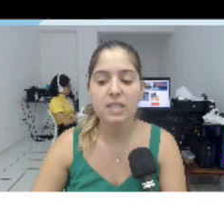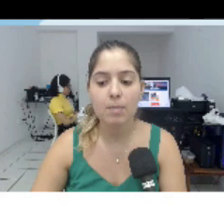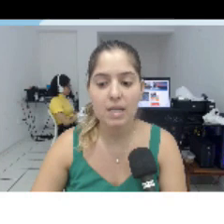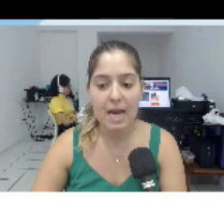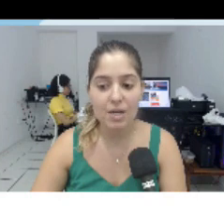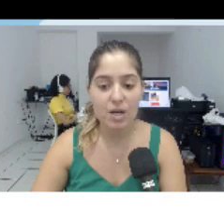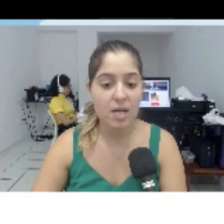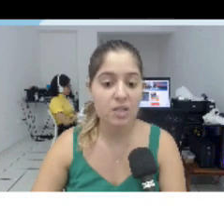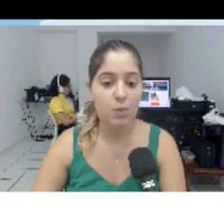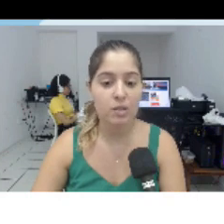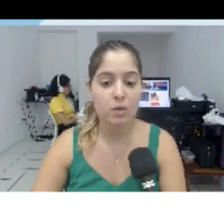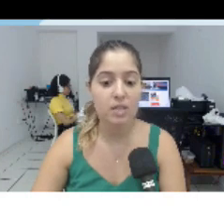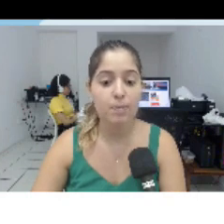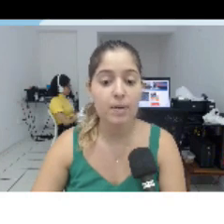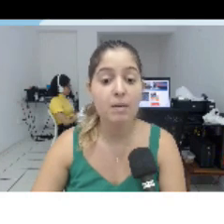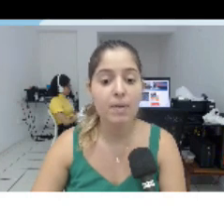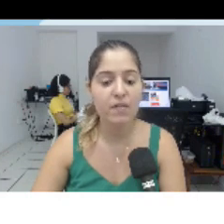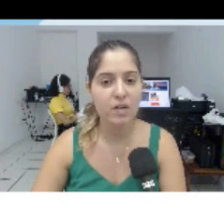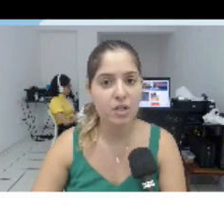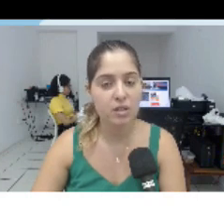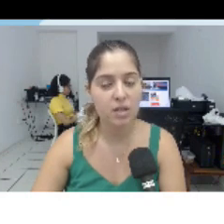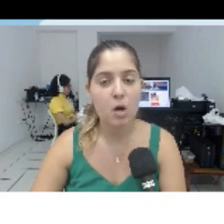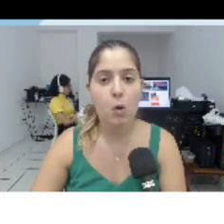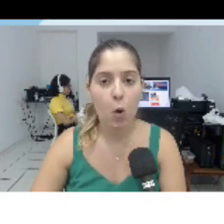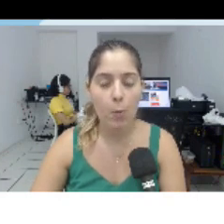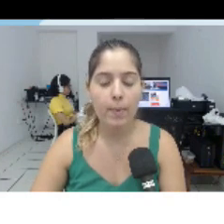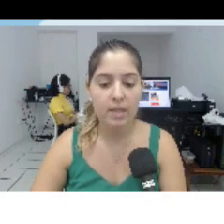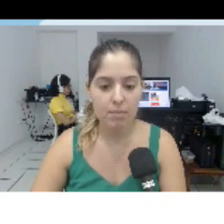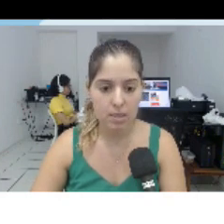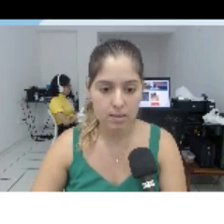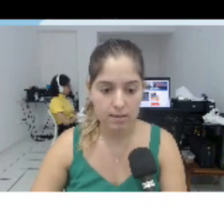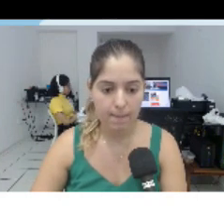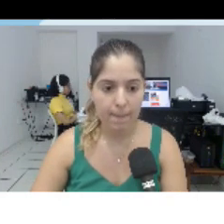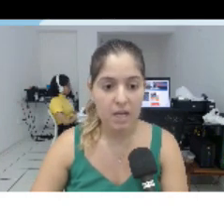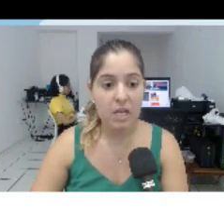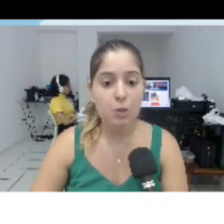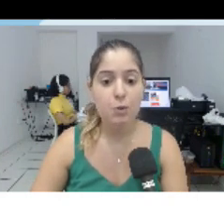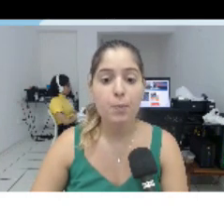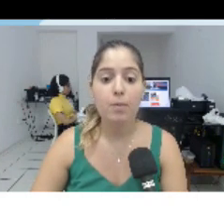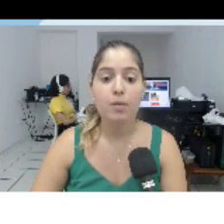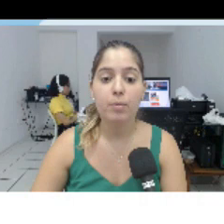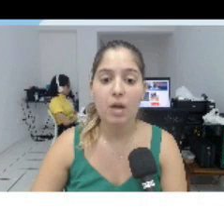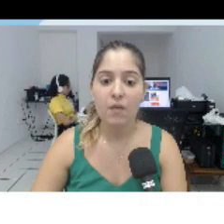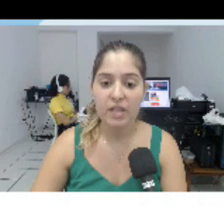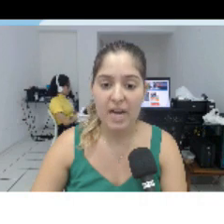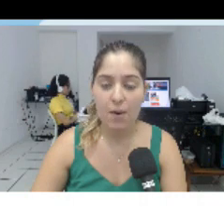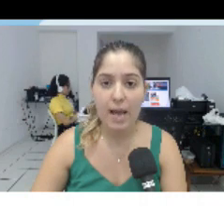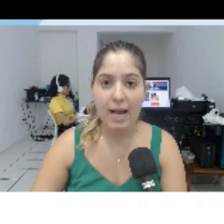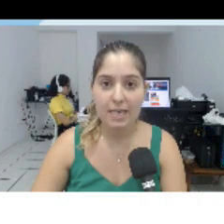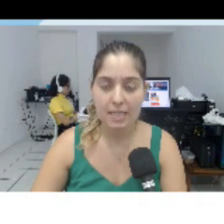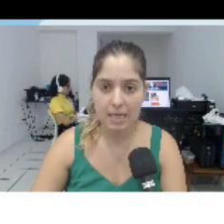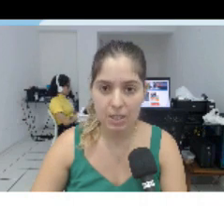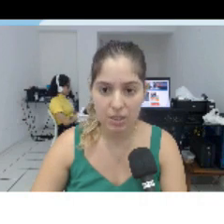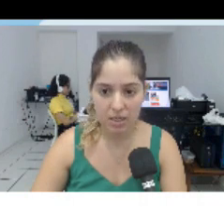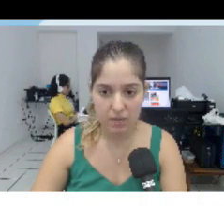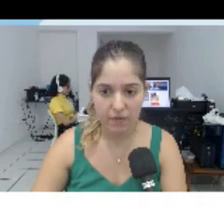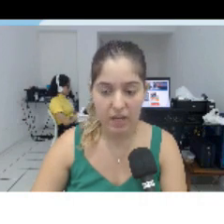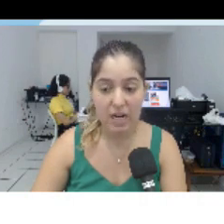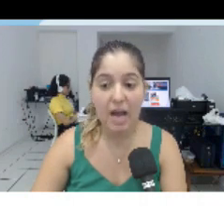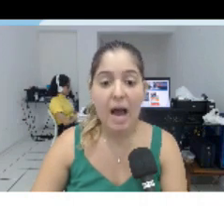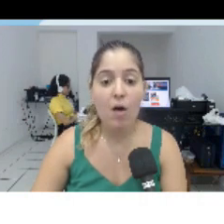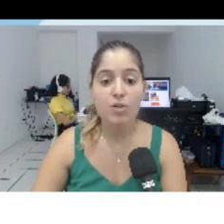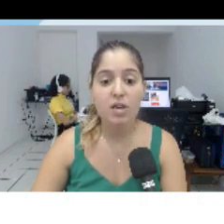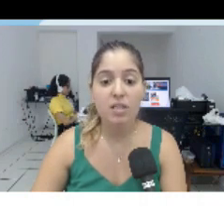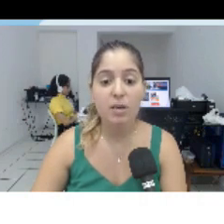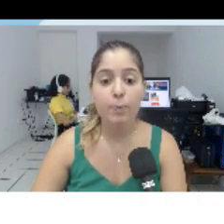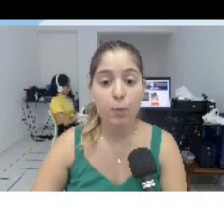alguma flexibilidade em situações imprevistas como pandemias. E o Supremo Tribunal Federal realiza nesta